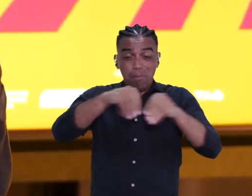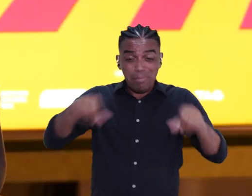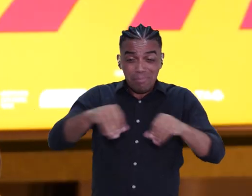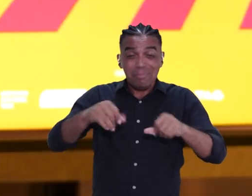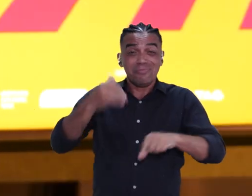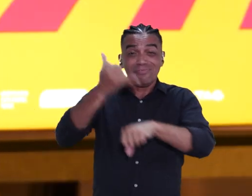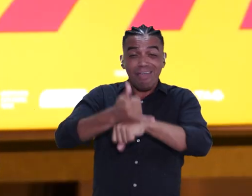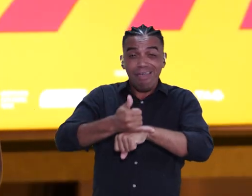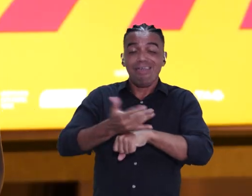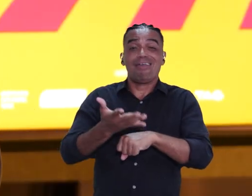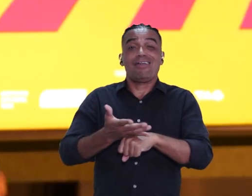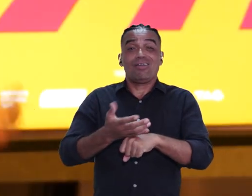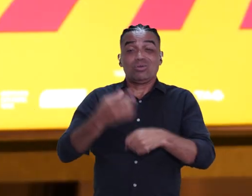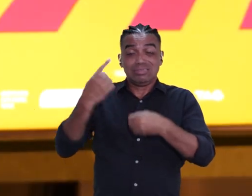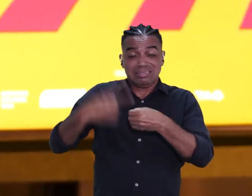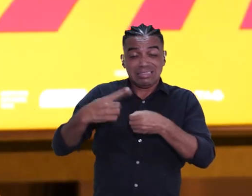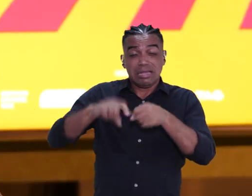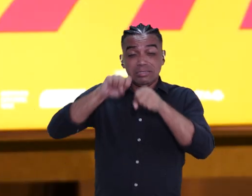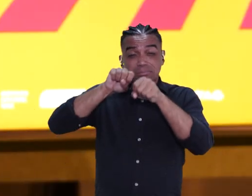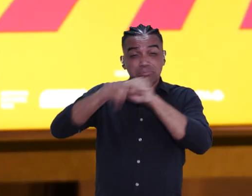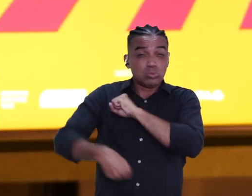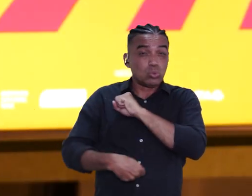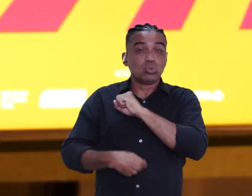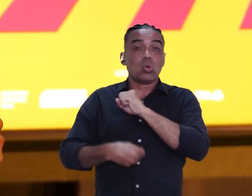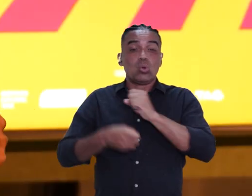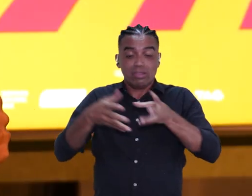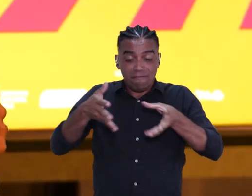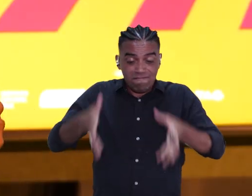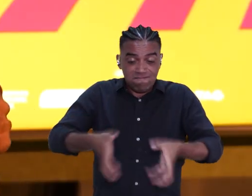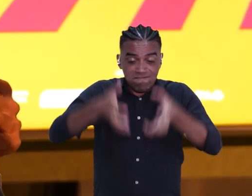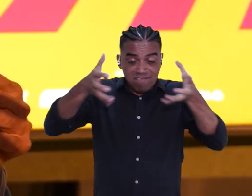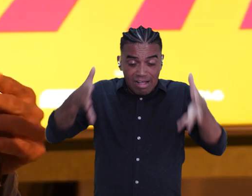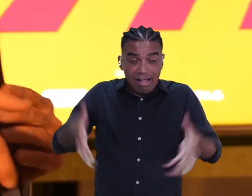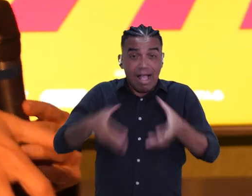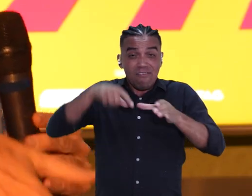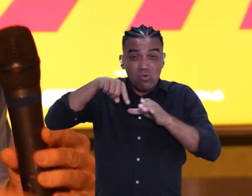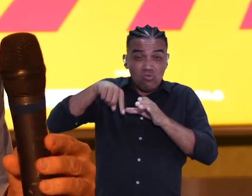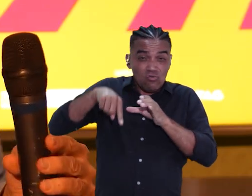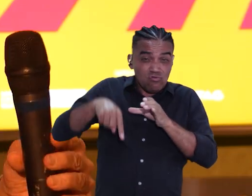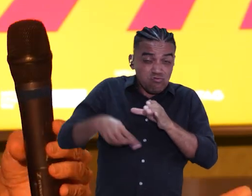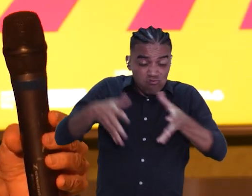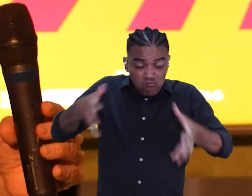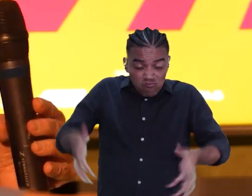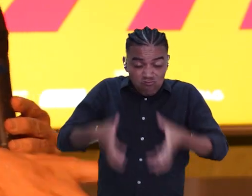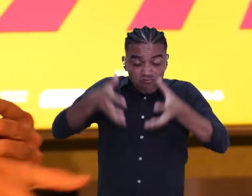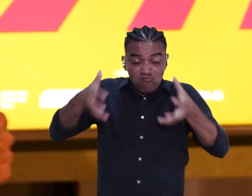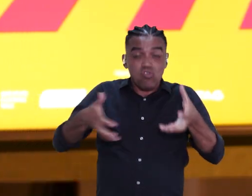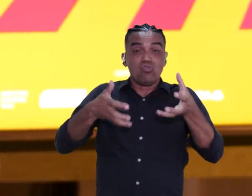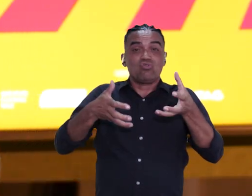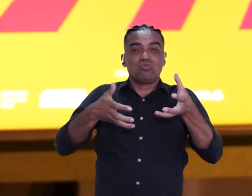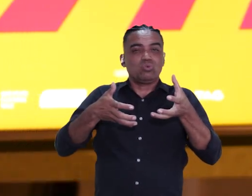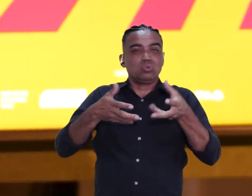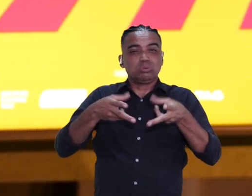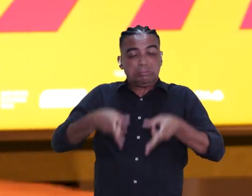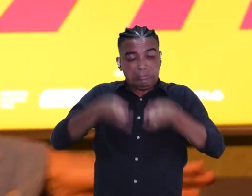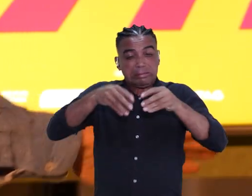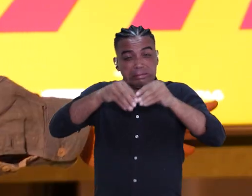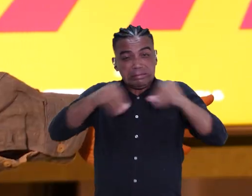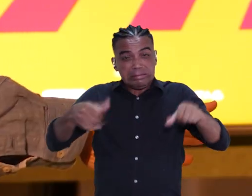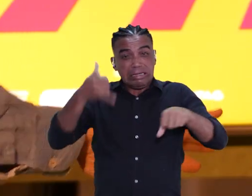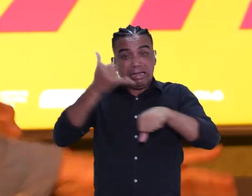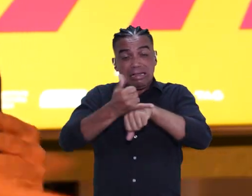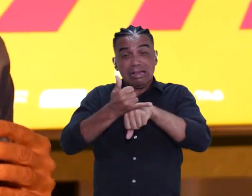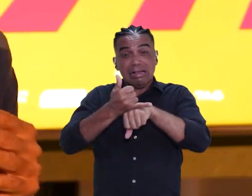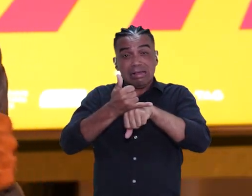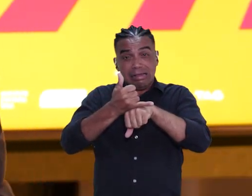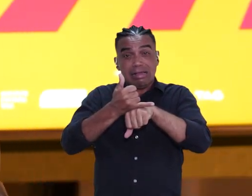pelo processo destruidor da mineração, que cava buracos e vai até o fim dos recursos, da exploração dos recursos, e